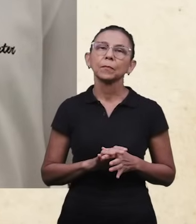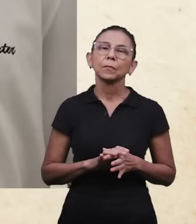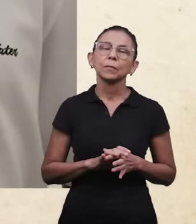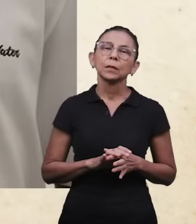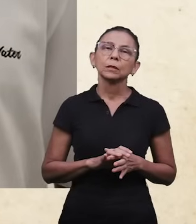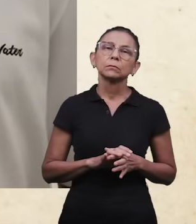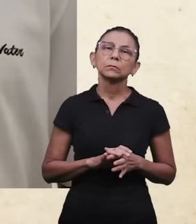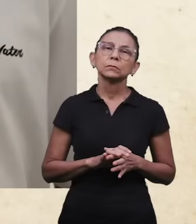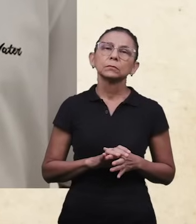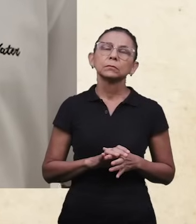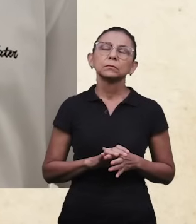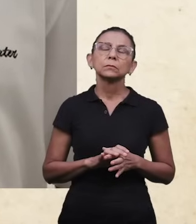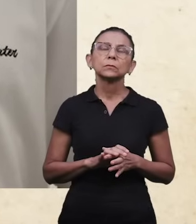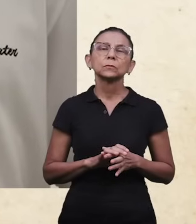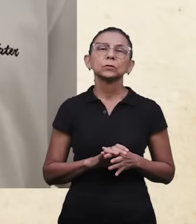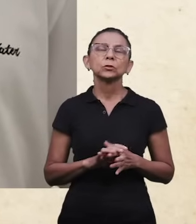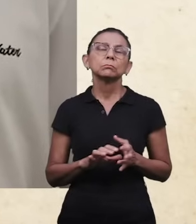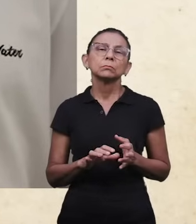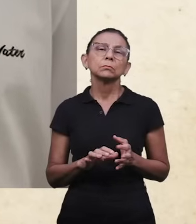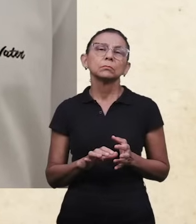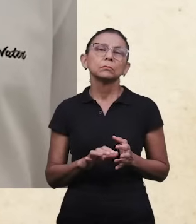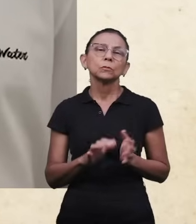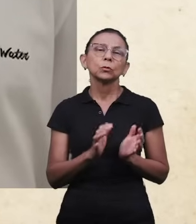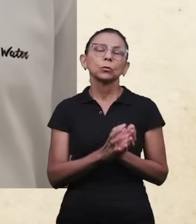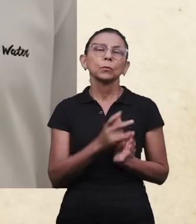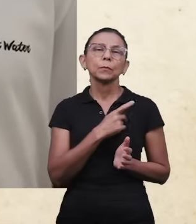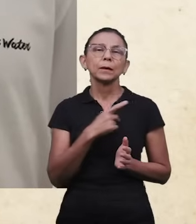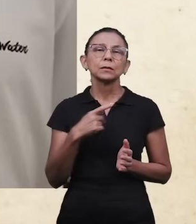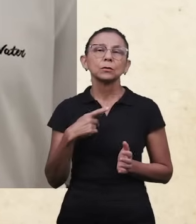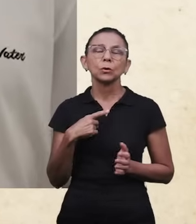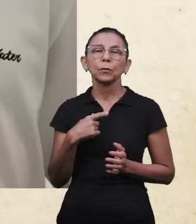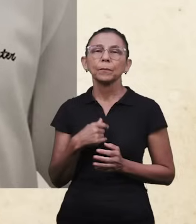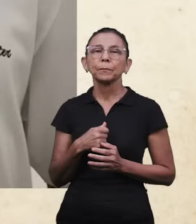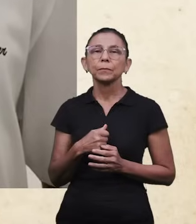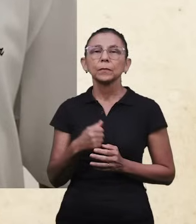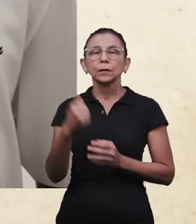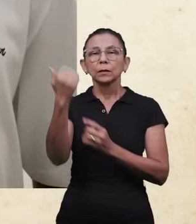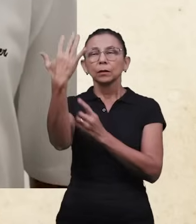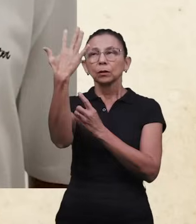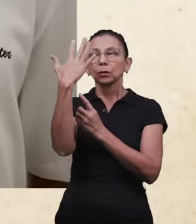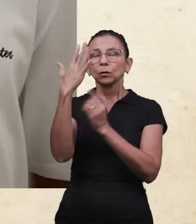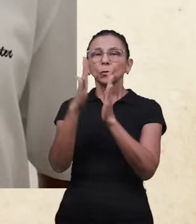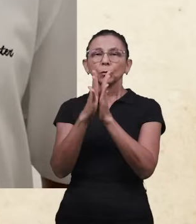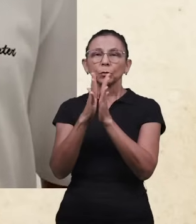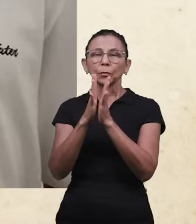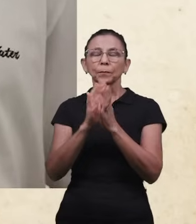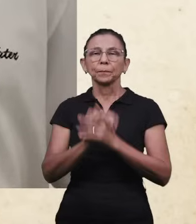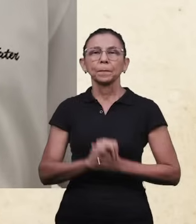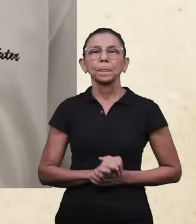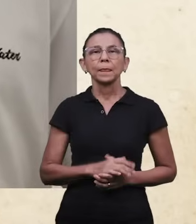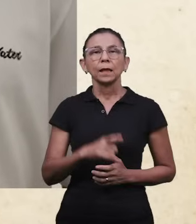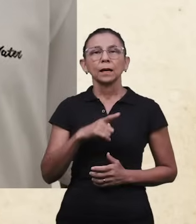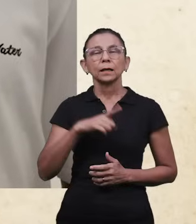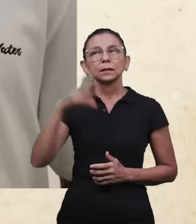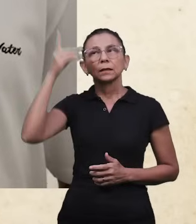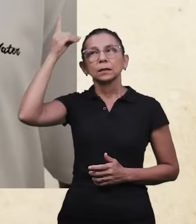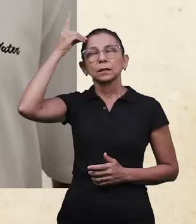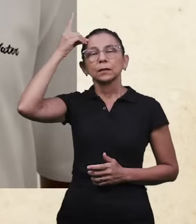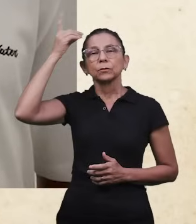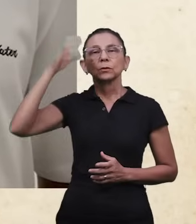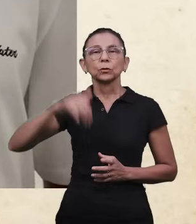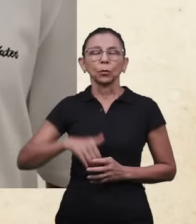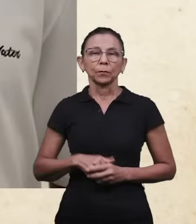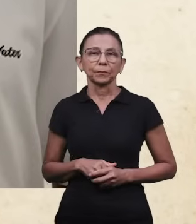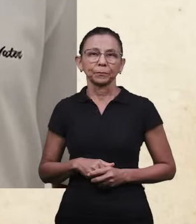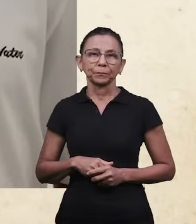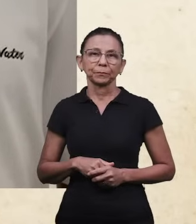começar, os irmãos ali, alguns pastores, acabaram orando por mim, e o Senhor confirmava, através de uma visão, em que